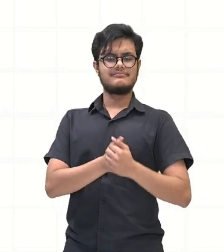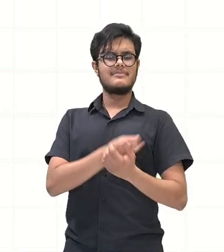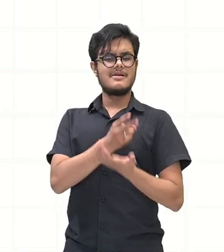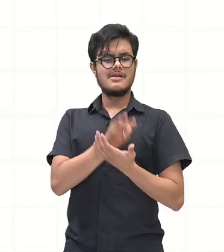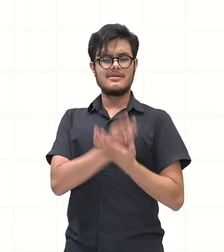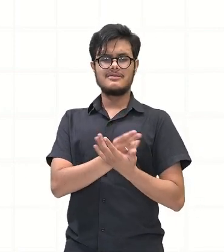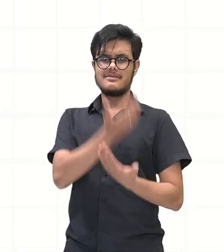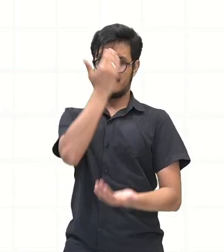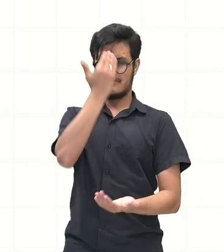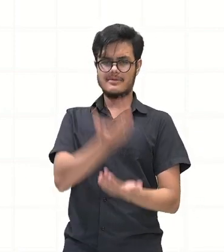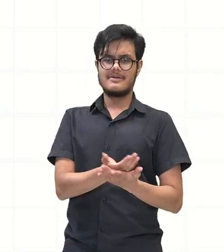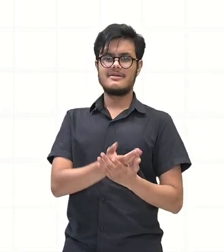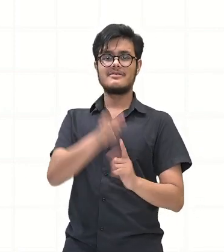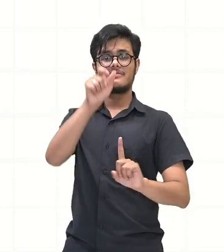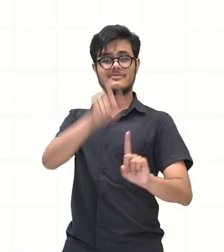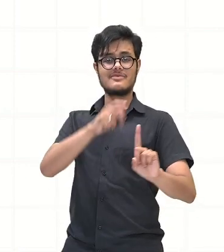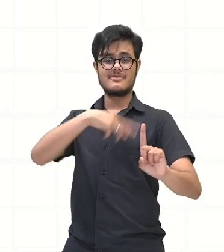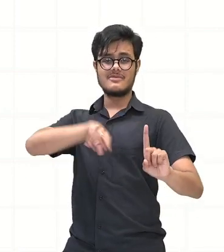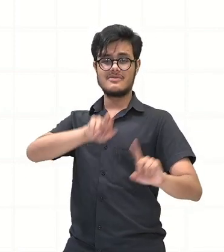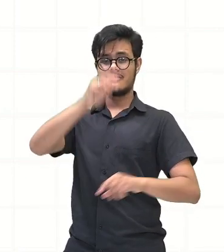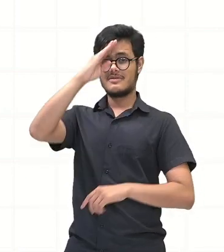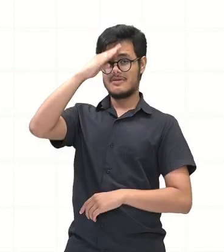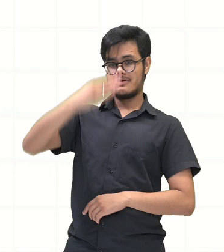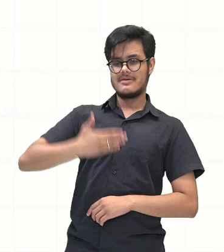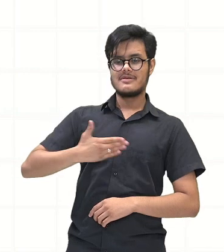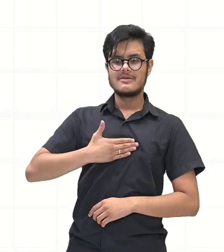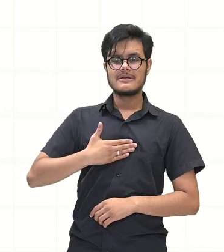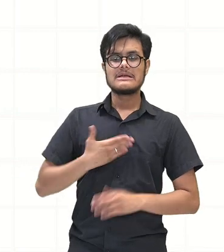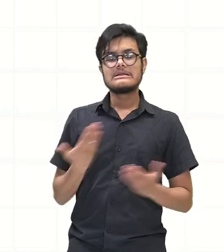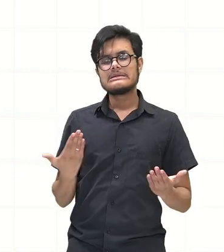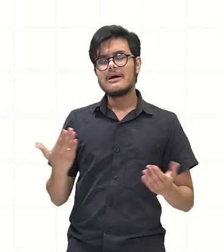islâmica. Então, nesse contexto, eles vão observar o seguinte,